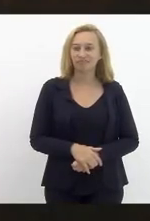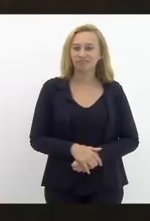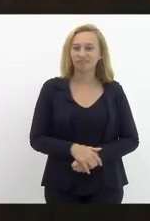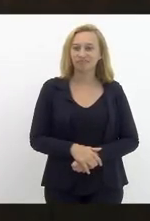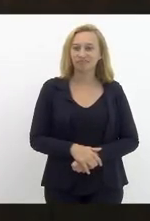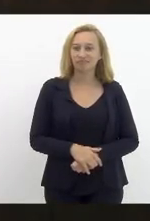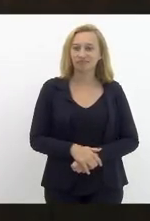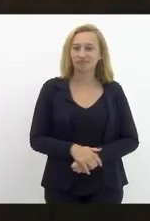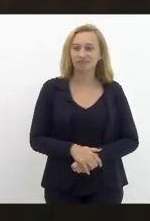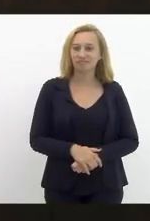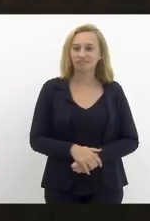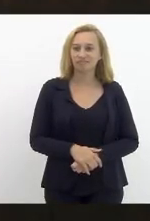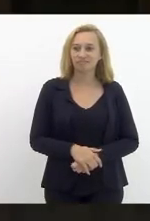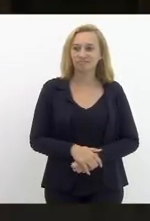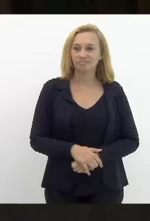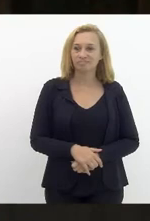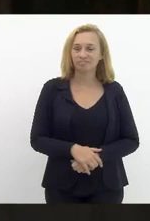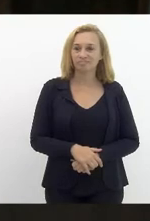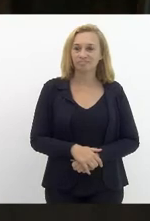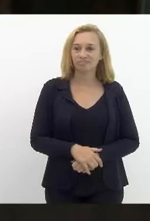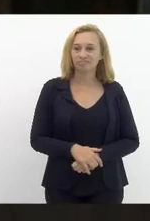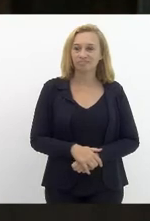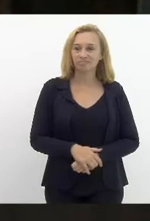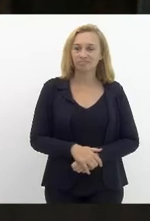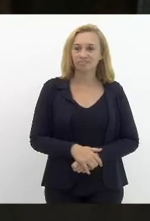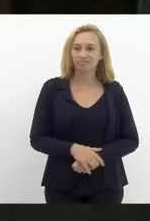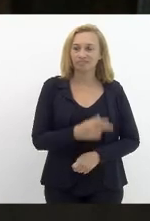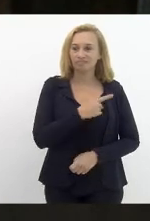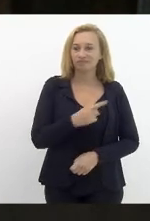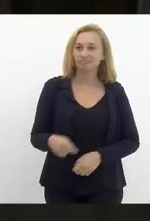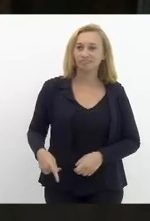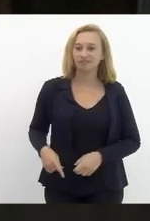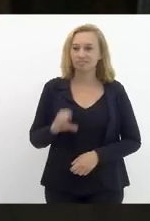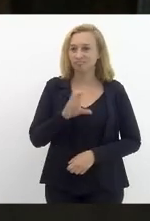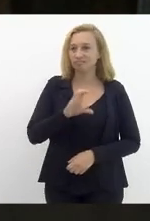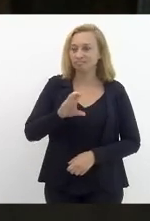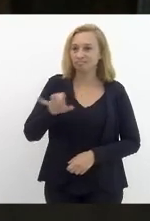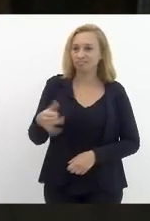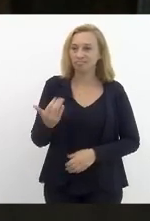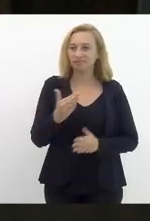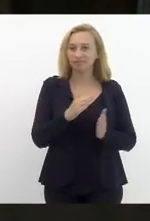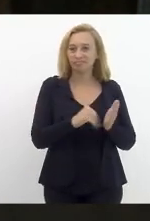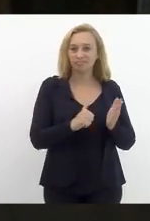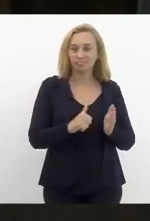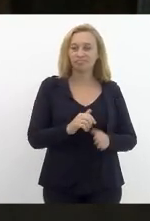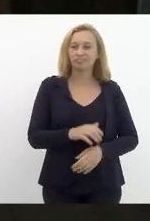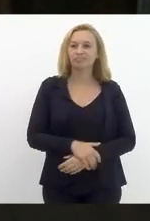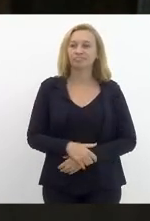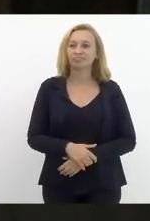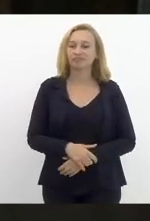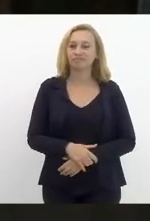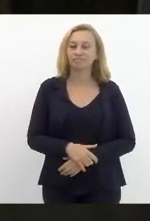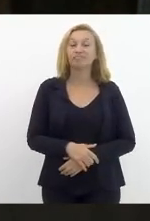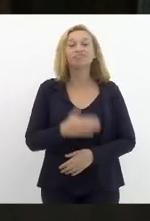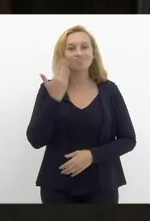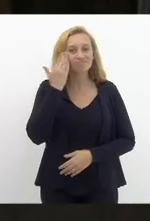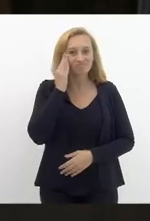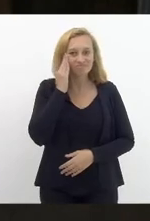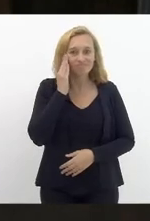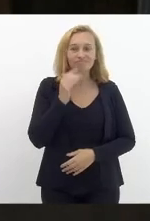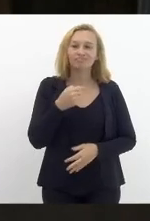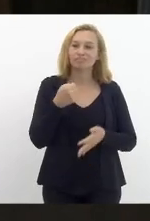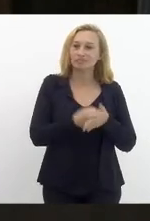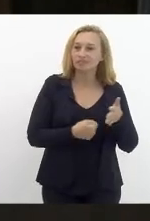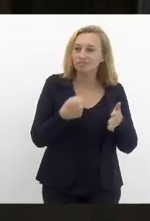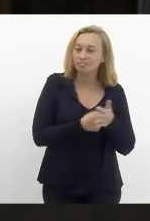Meu parecer, como presidente da CCJ, será pela derrubada. Entendo que é uma